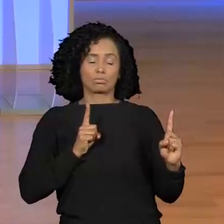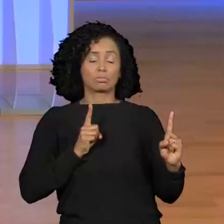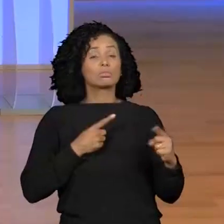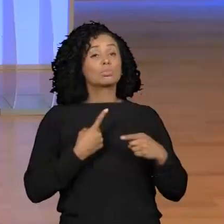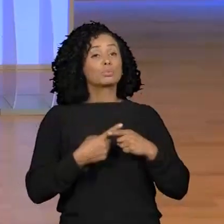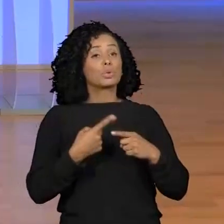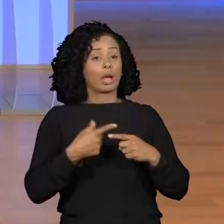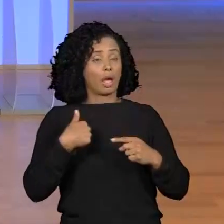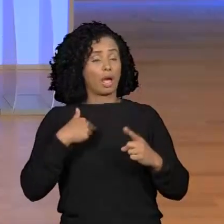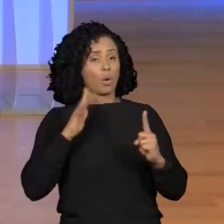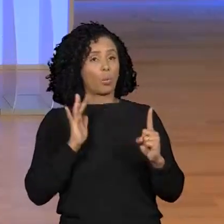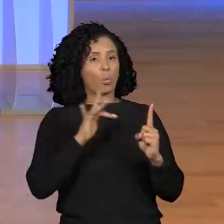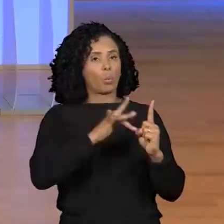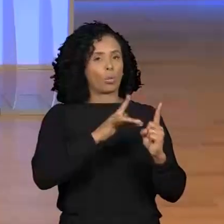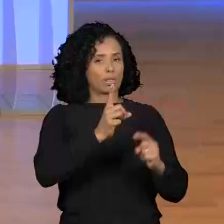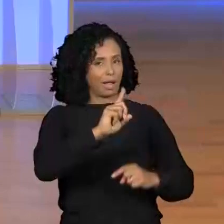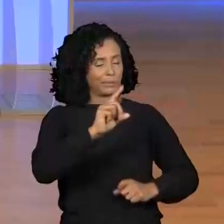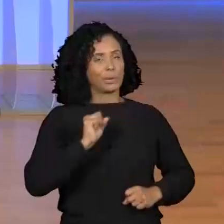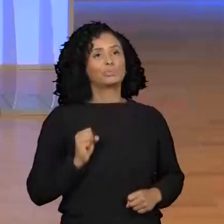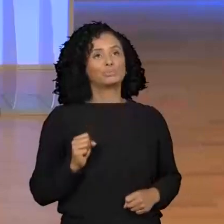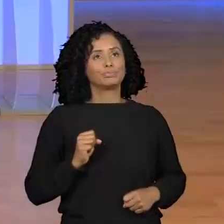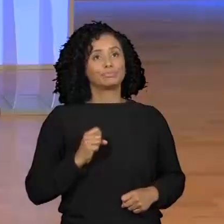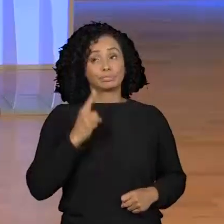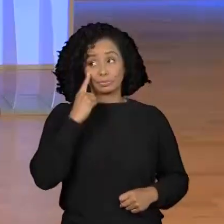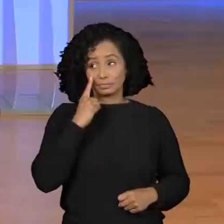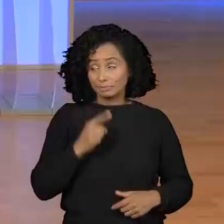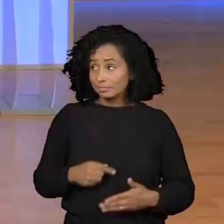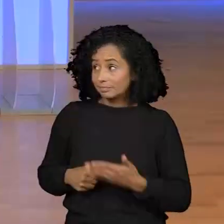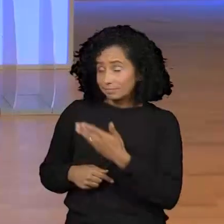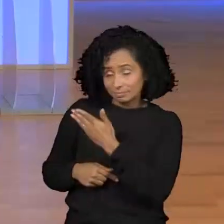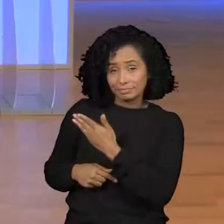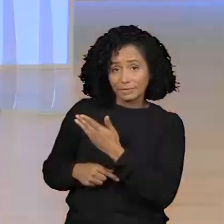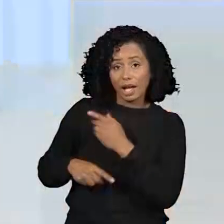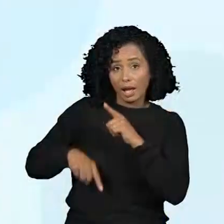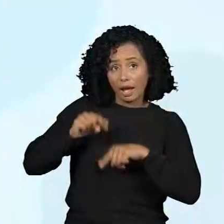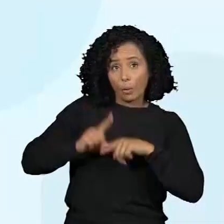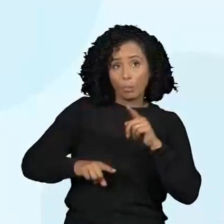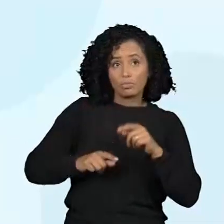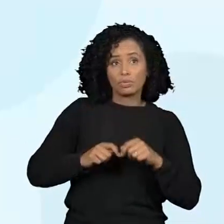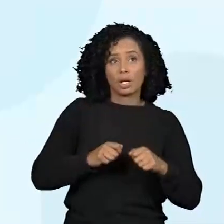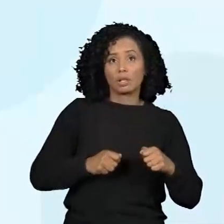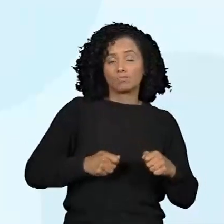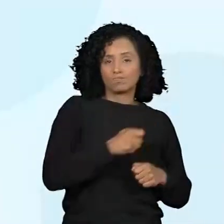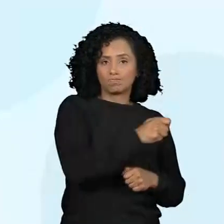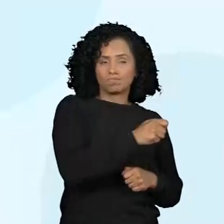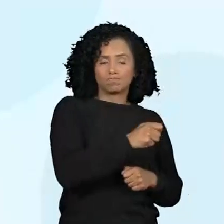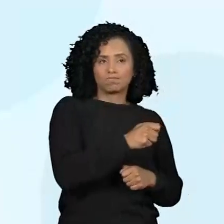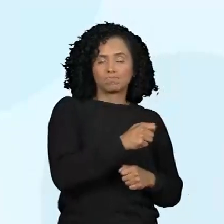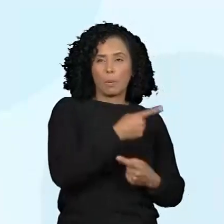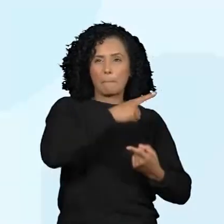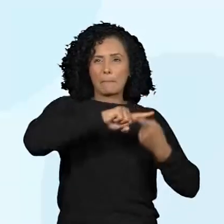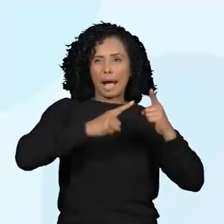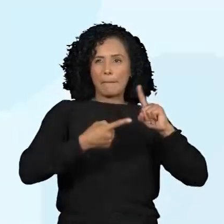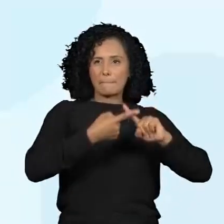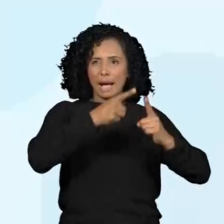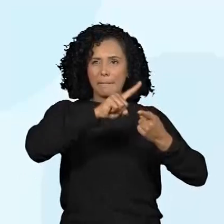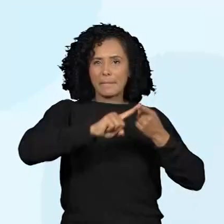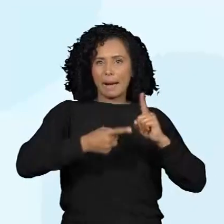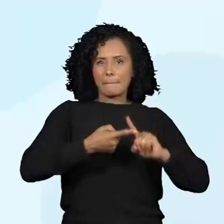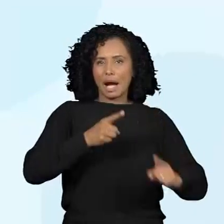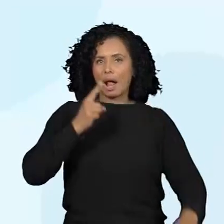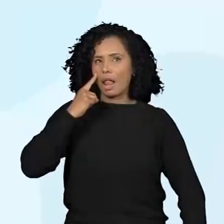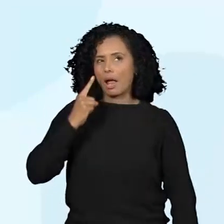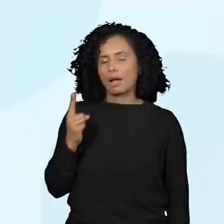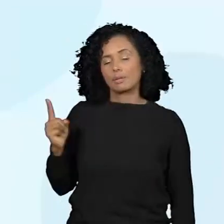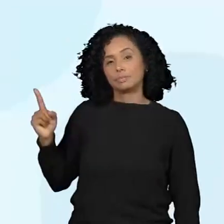adversário. Quem vai encostar é esse objeto. Então, as lutas de longa distância, elas utilizam objetos, ou seja,